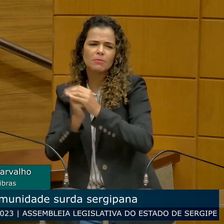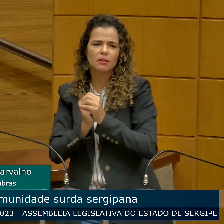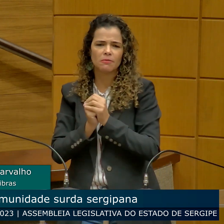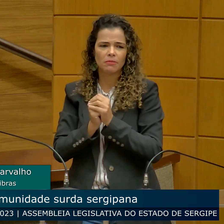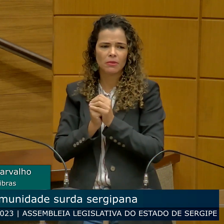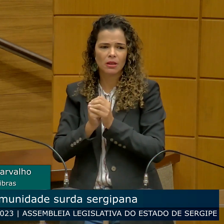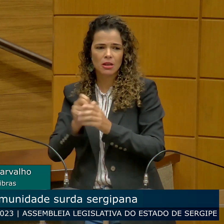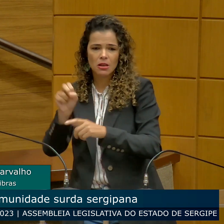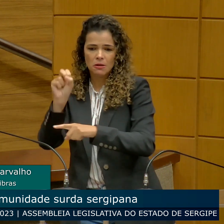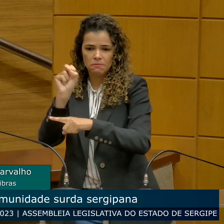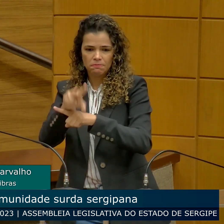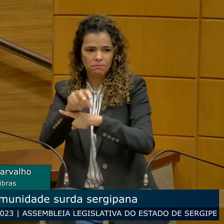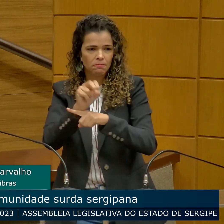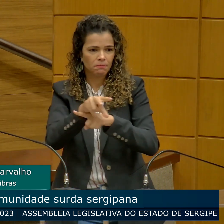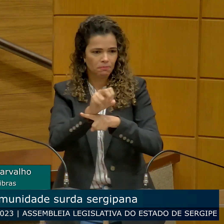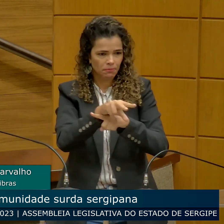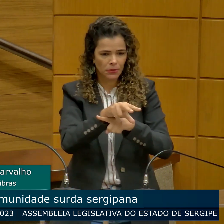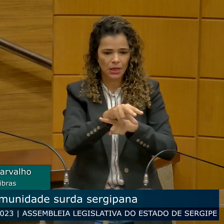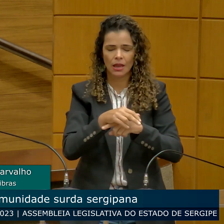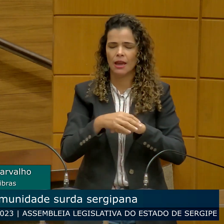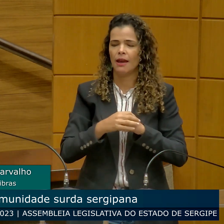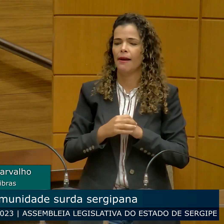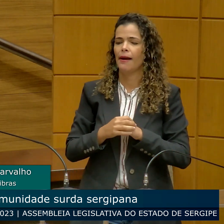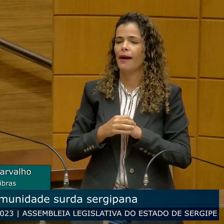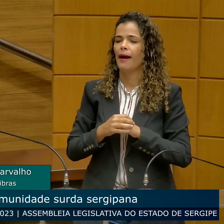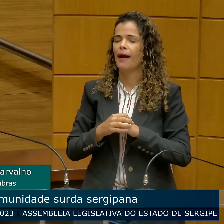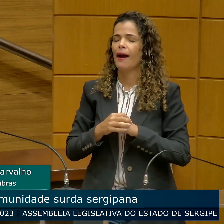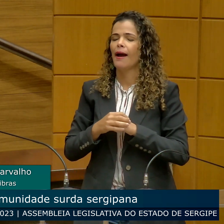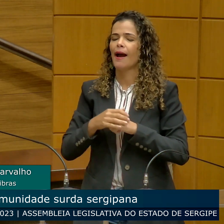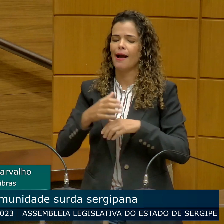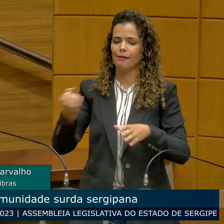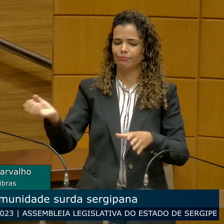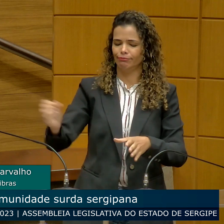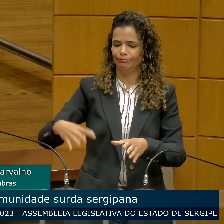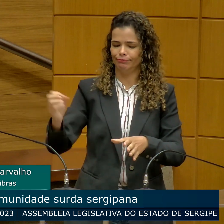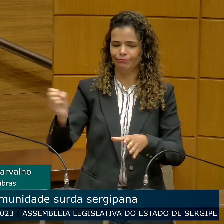curiosidade, né, de ver outros empresários que estavam tendo